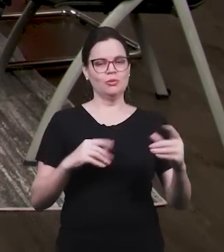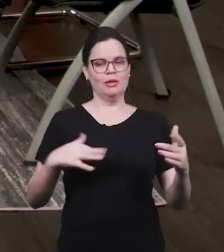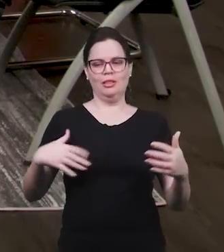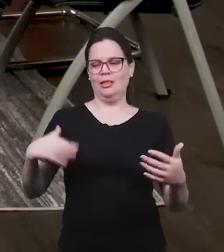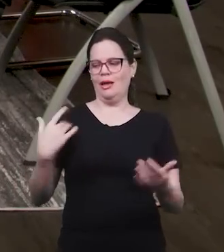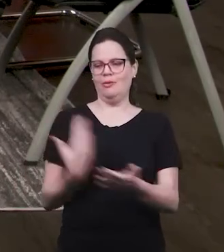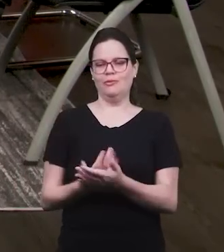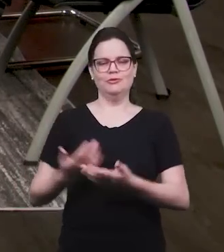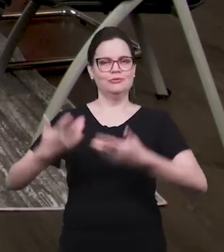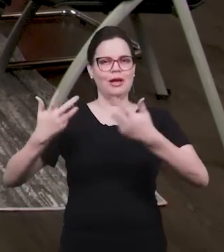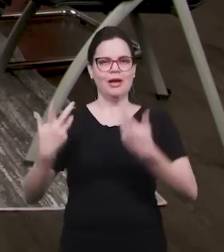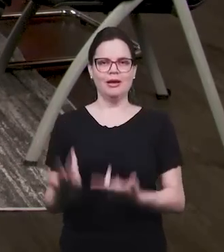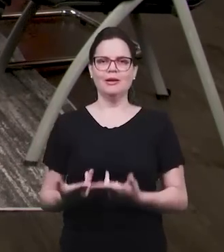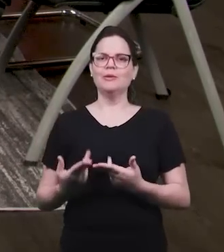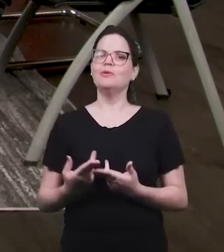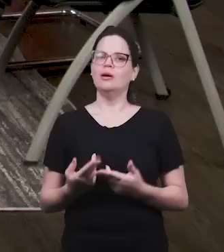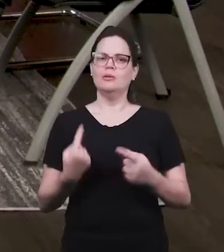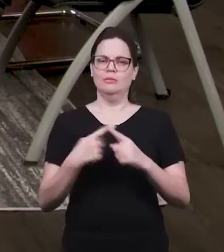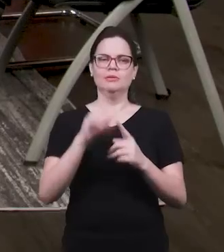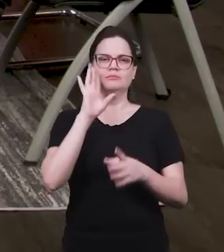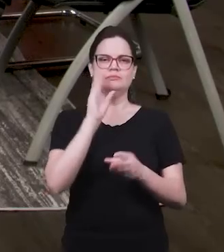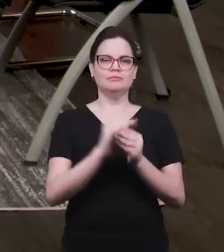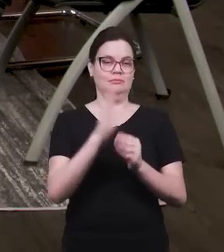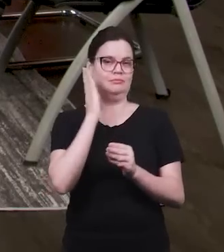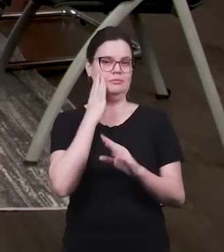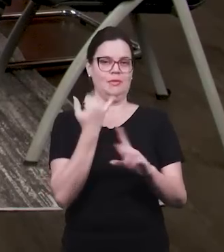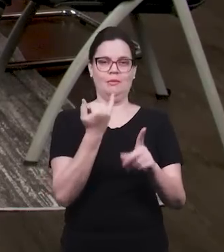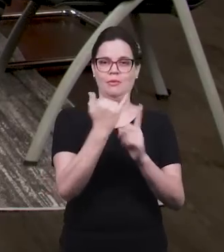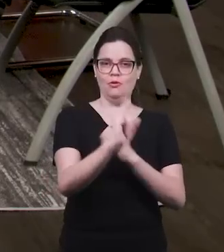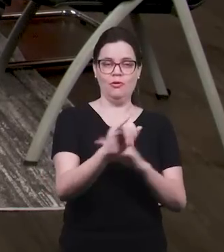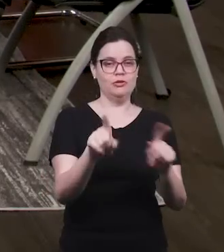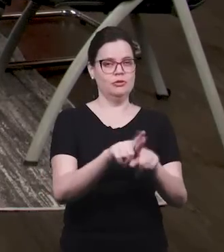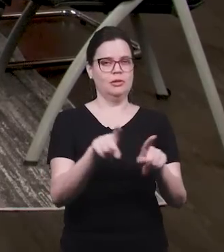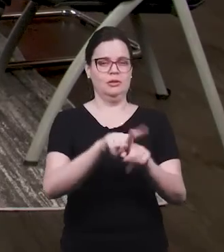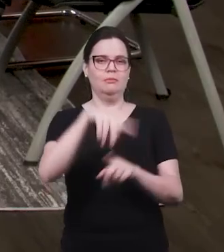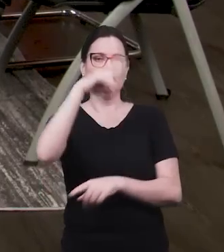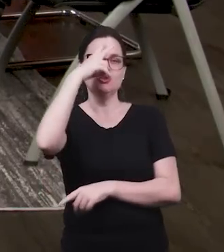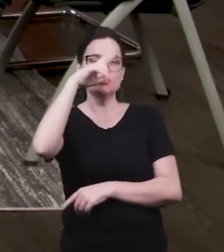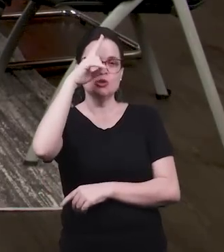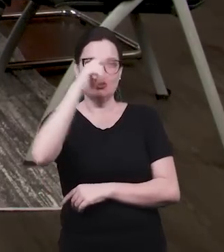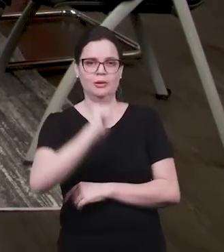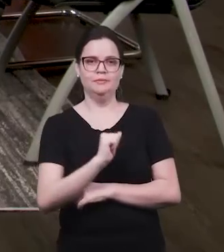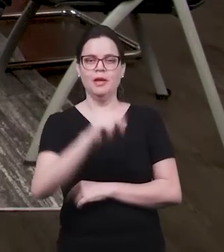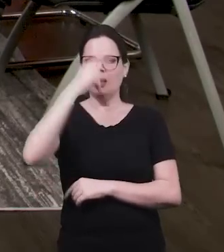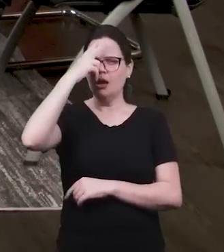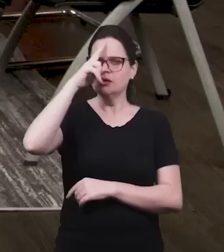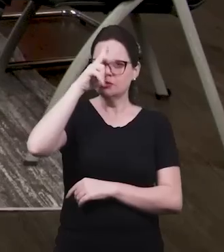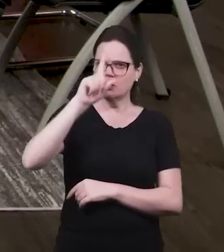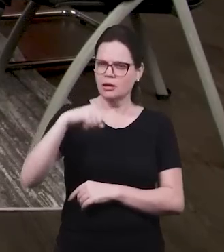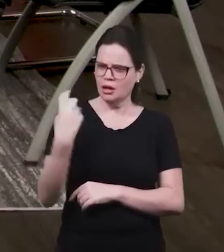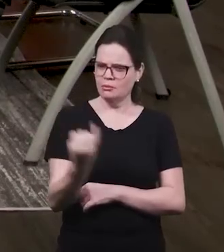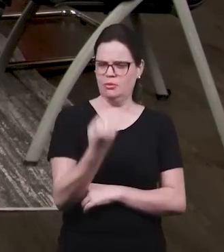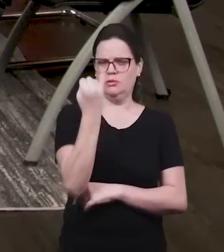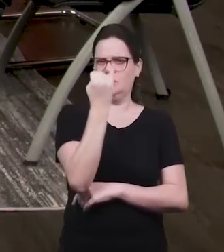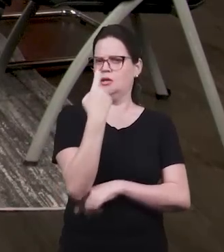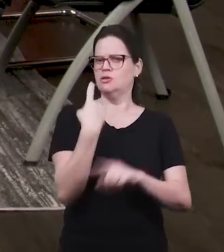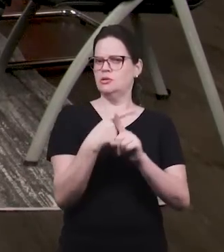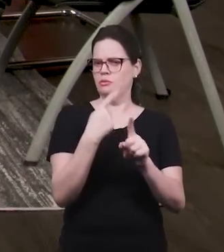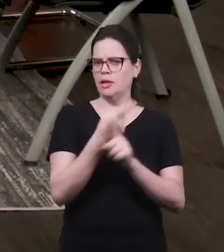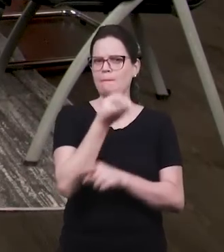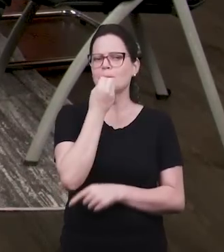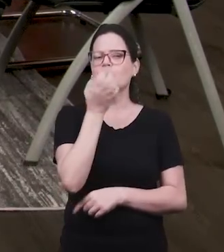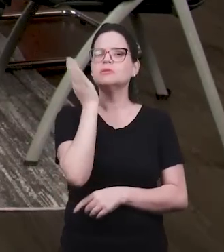do lado profético. Para nós é muito importante a história, porque a história faz parte, né?